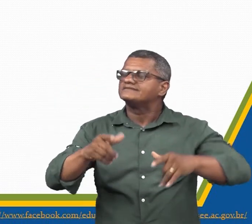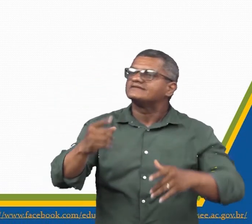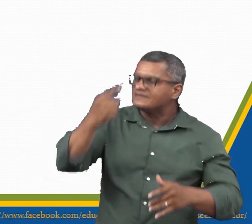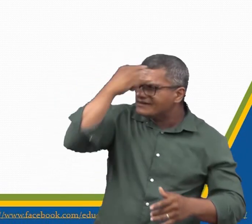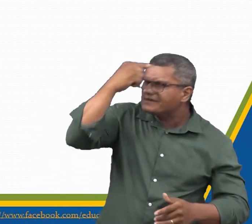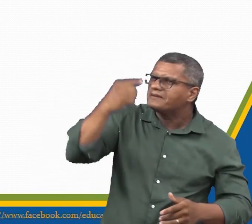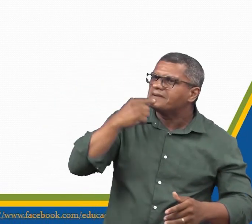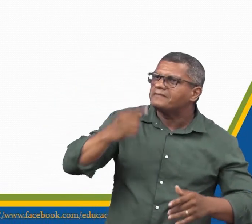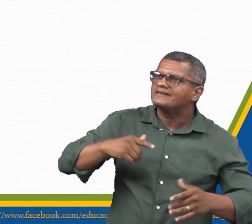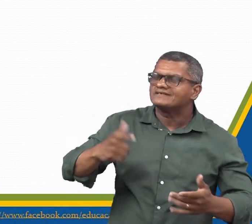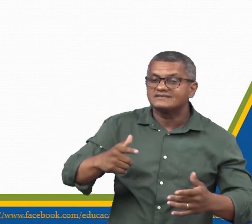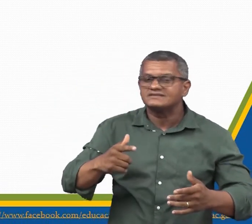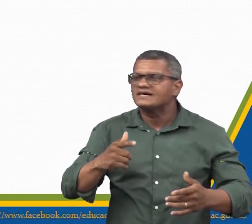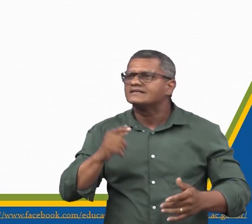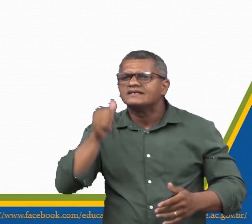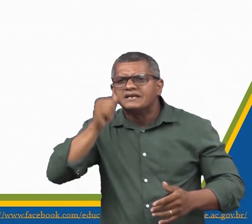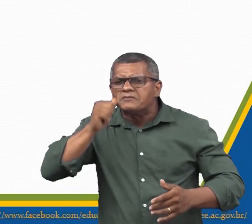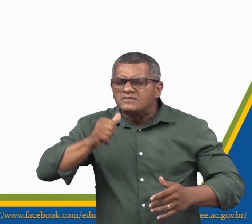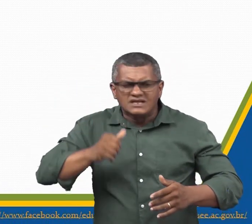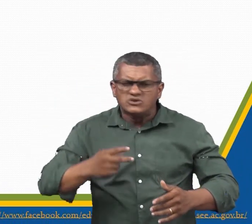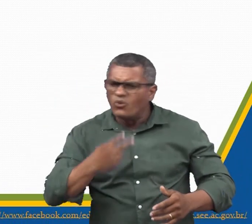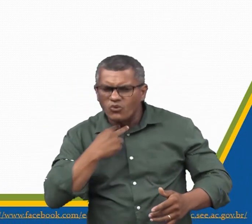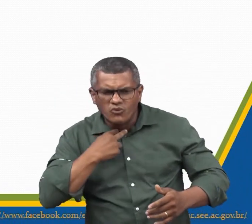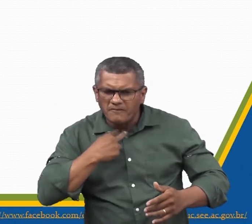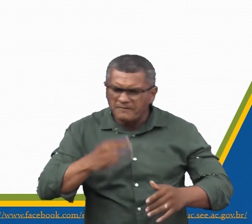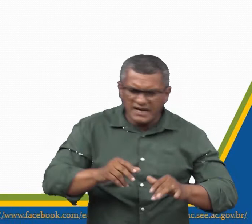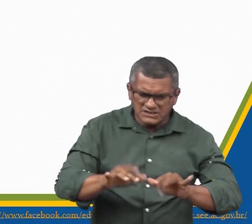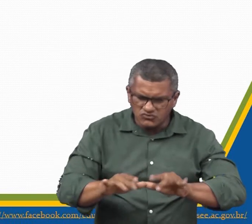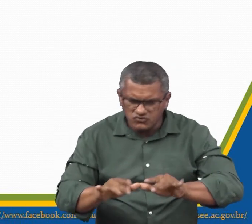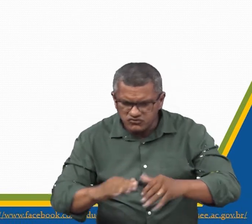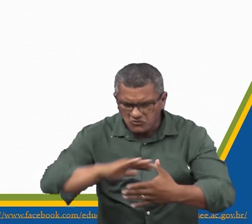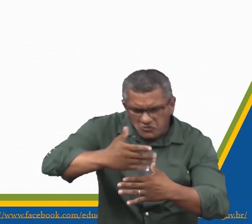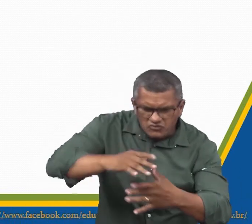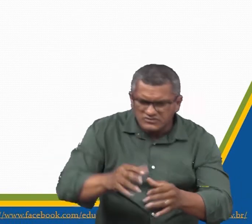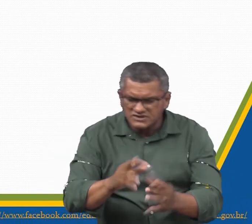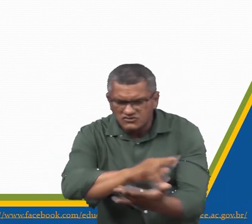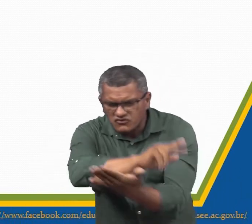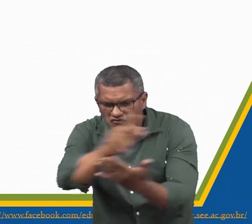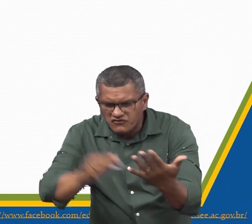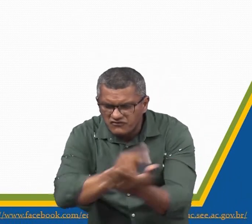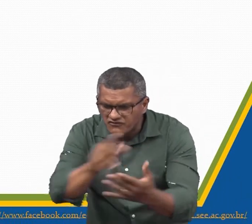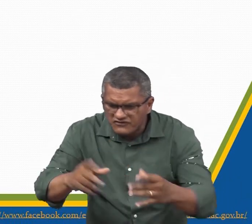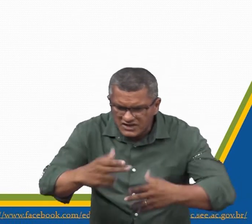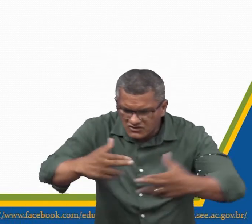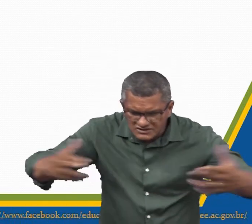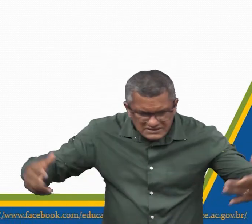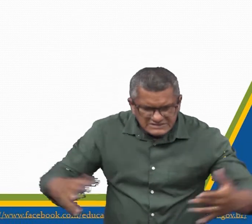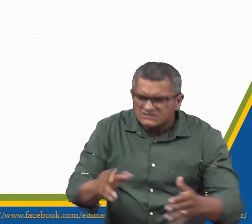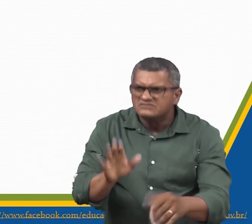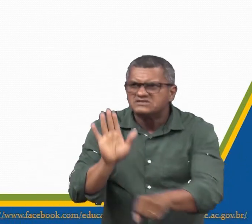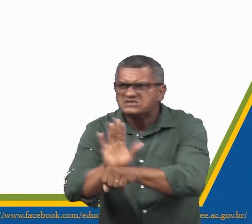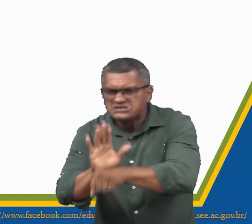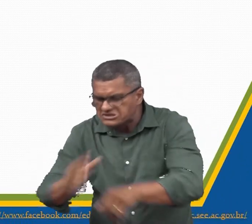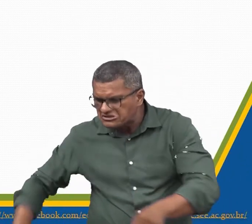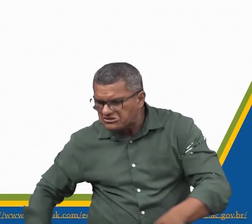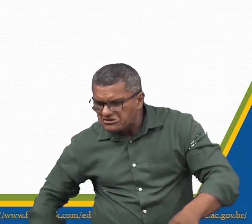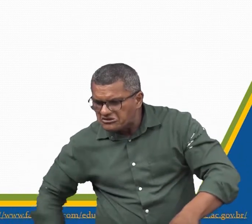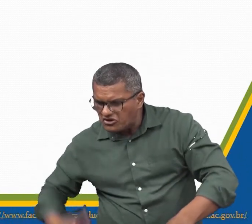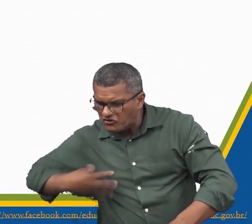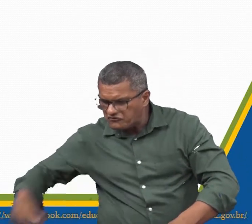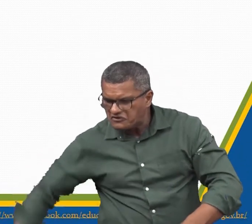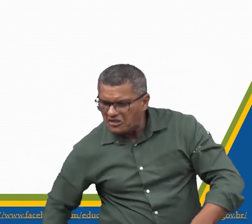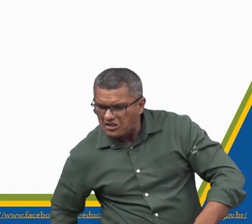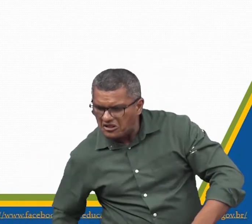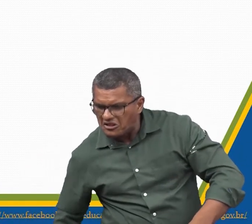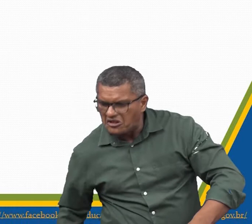retratada, a mulher super ocupada, com computador, vários objetos, várias coisas em cima da mesa, a criancinha puxando,